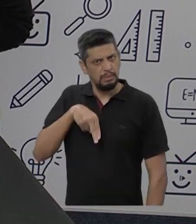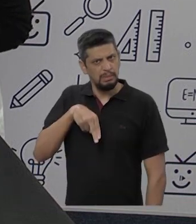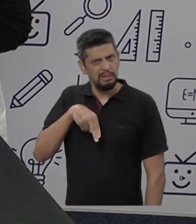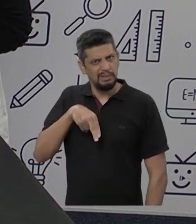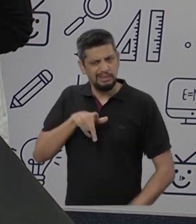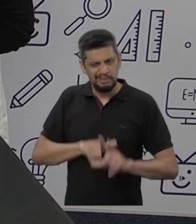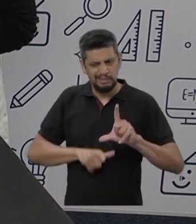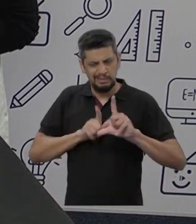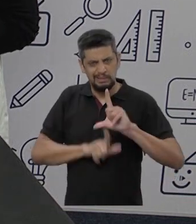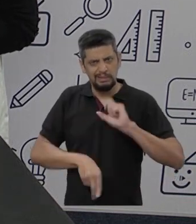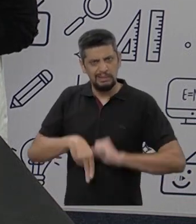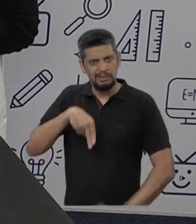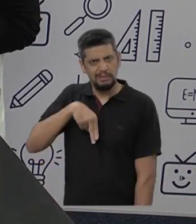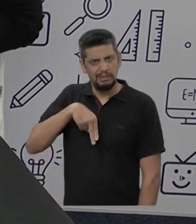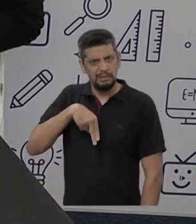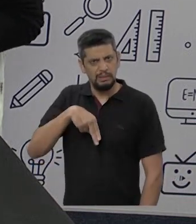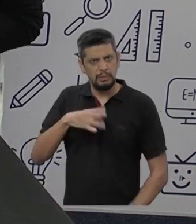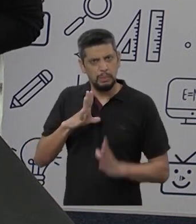Sumiu o N, prof.